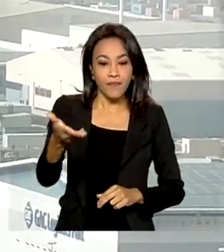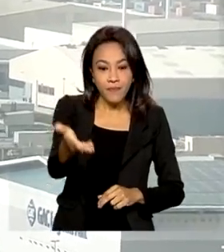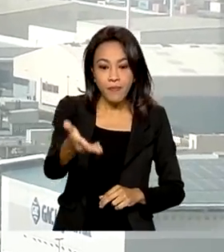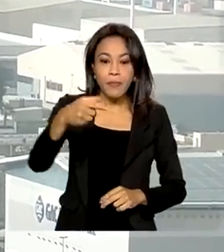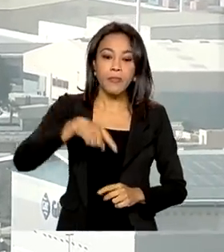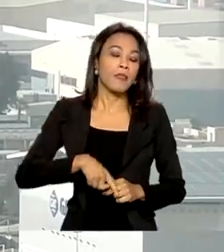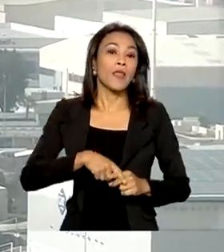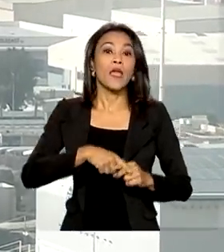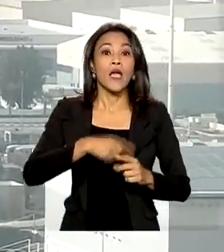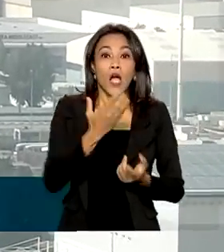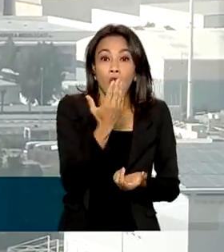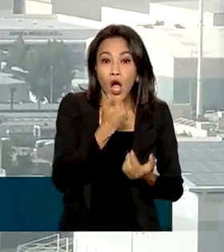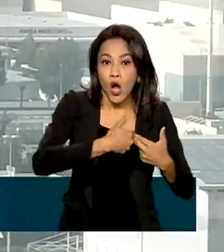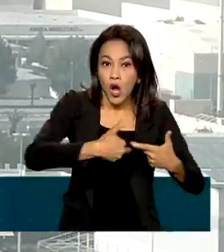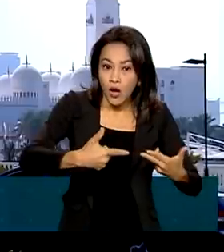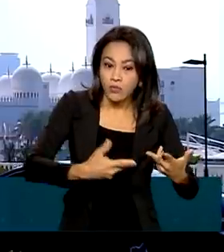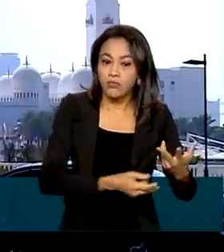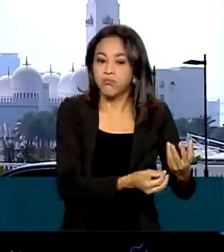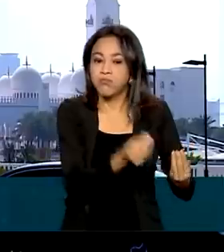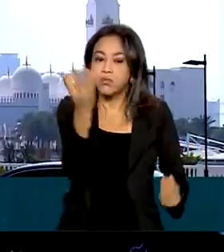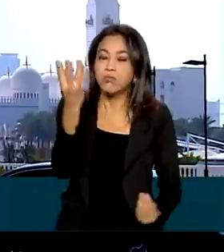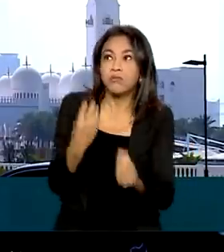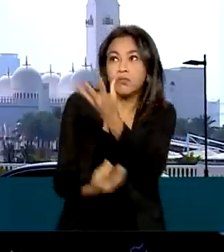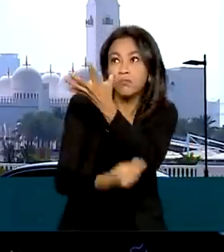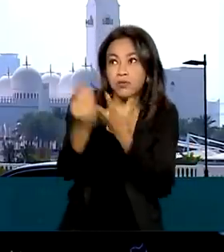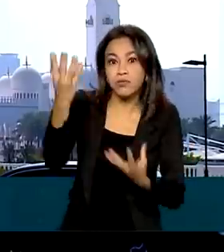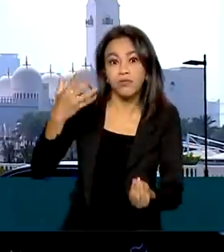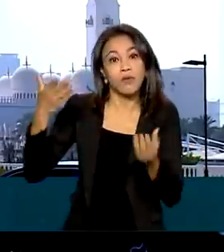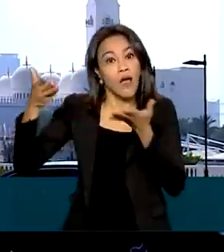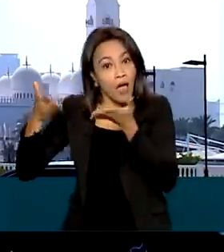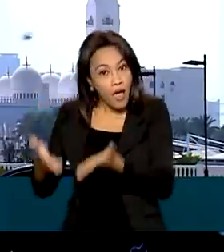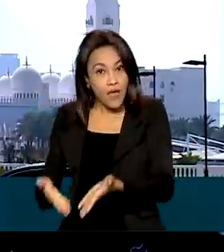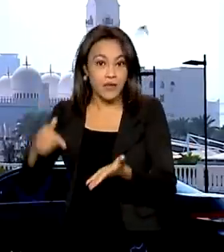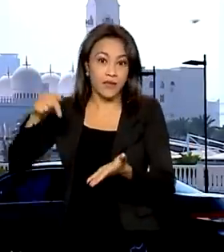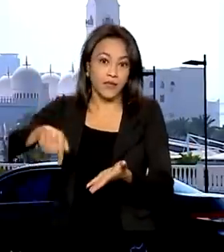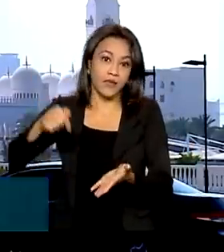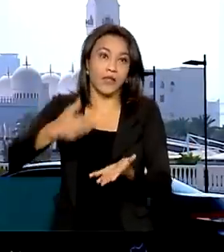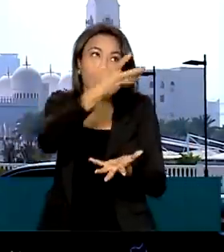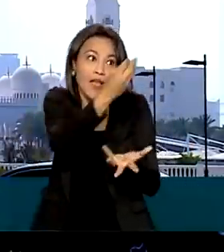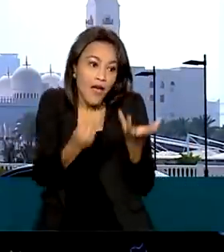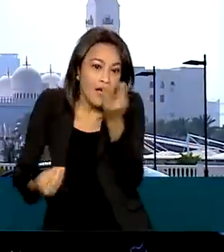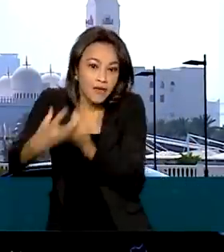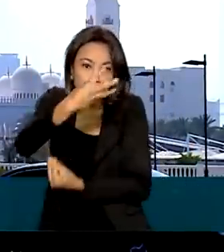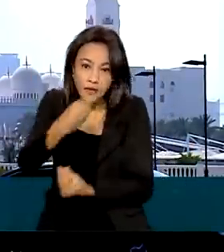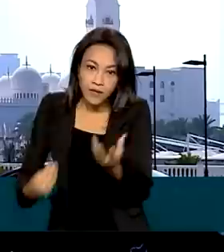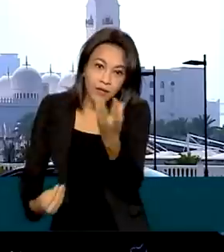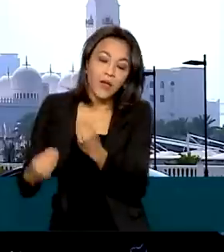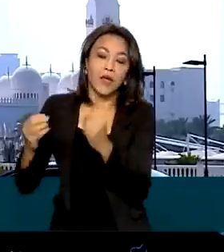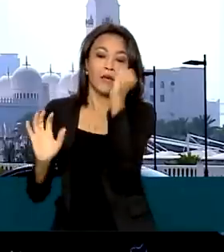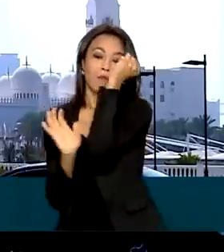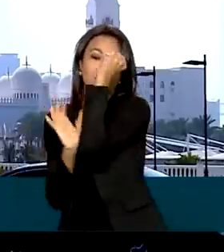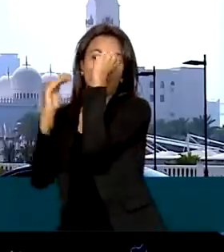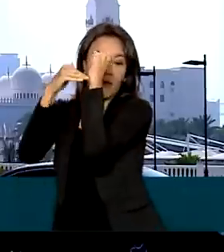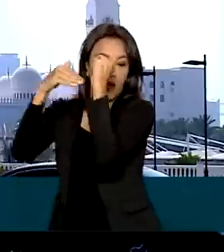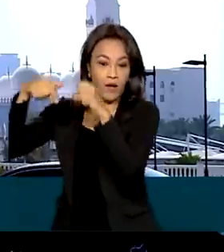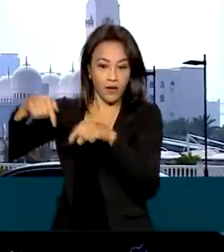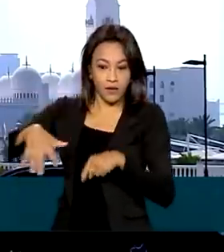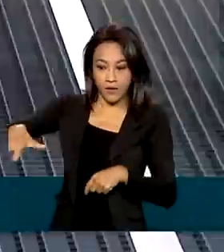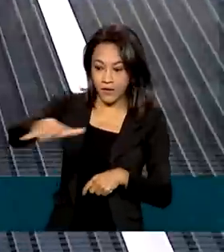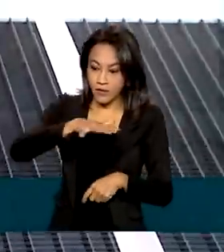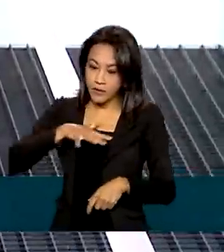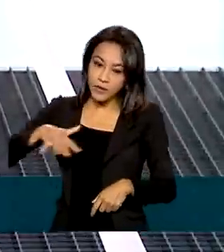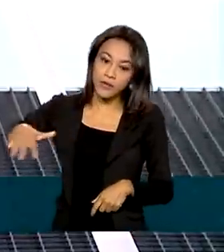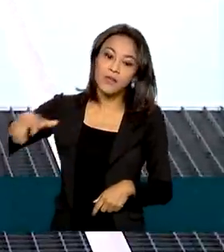de mercadorias importadas. É assim que os Emirados Árabes Unidos, onde estão localizados Dubai e Abu